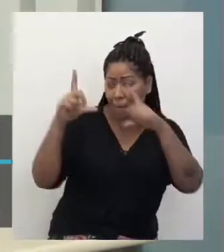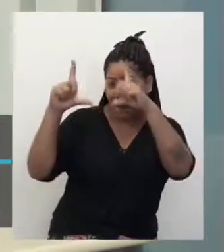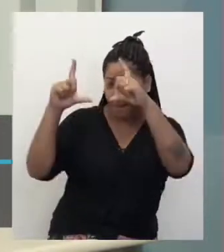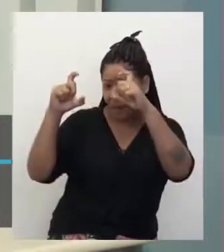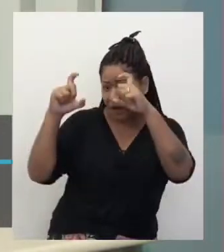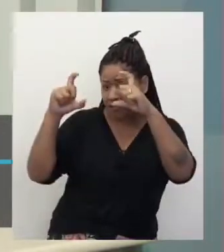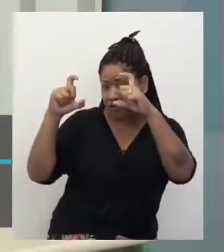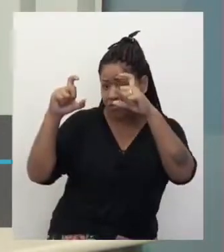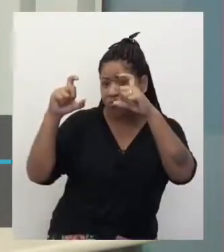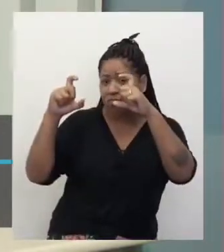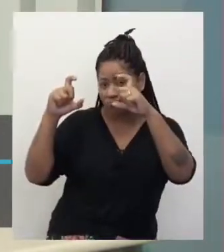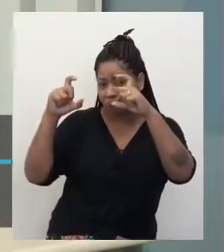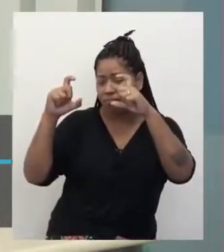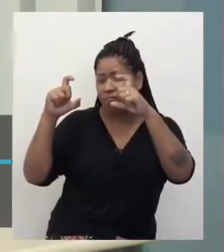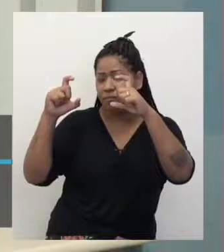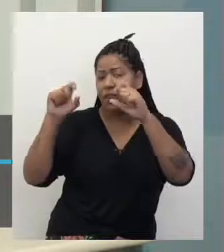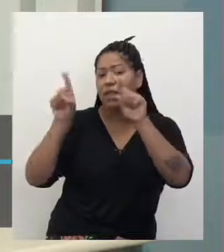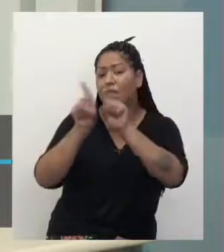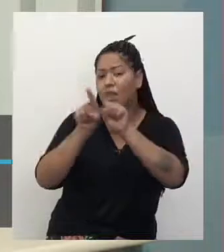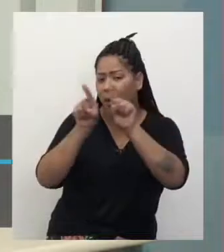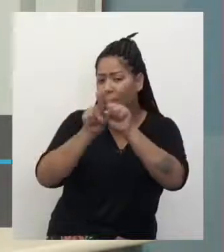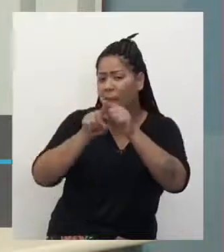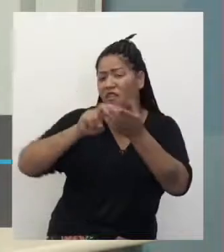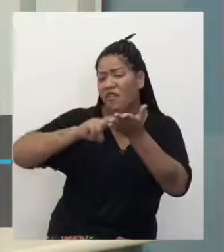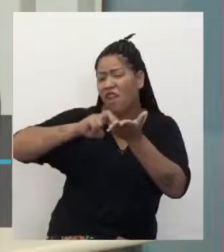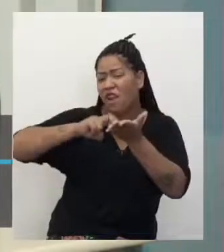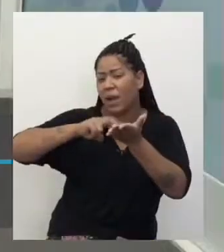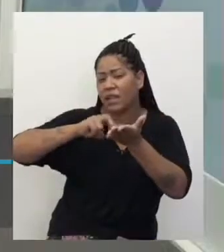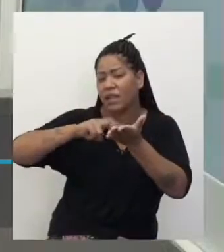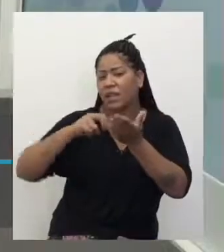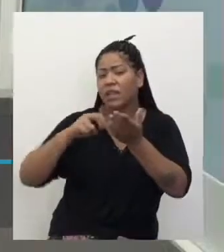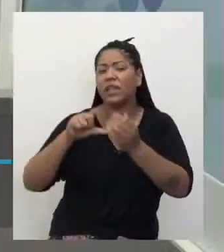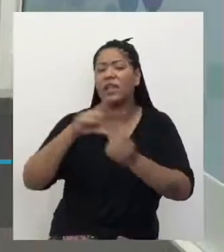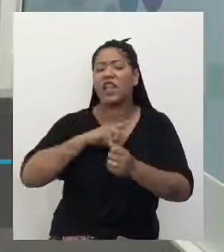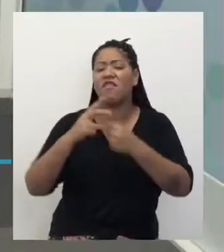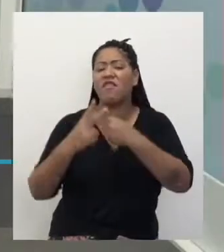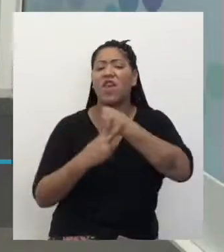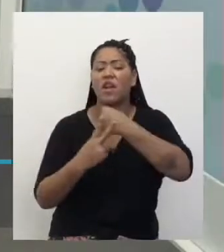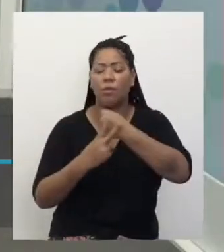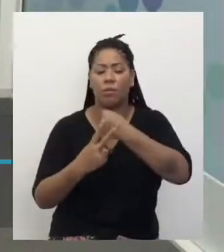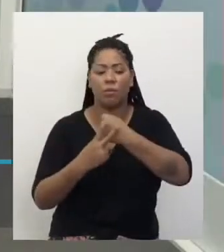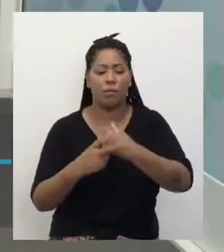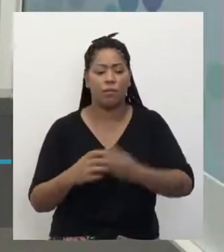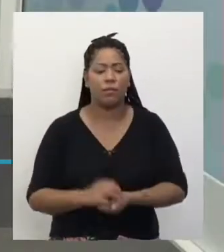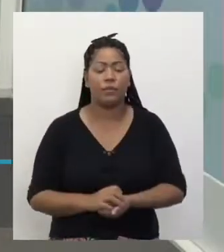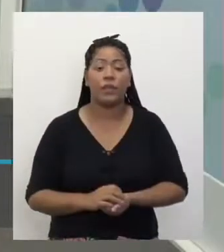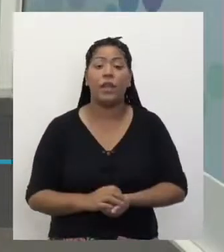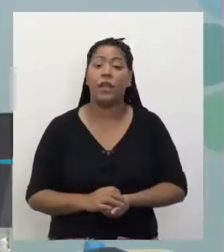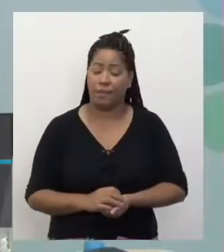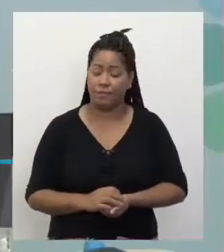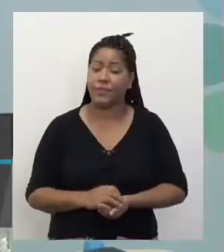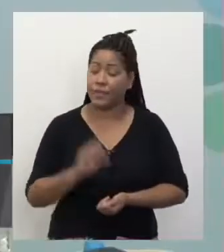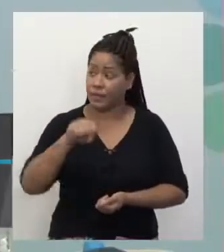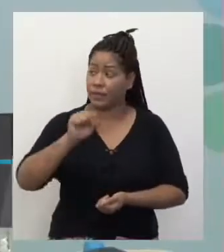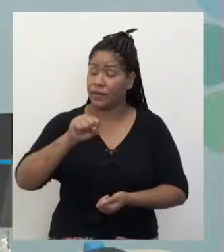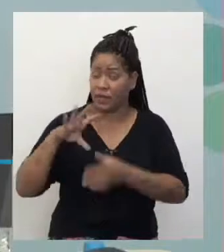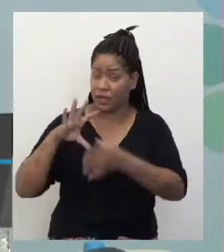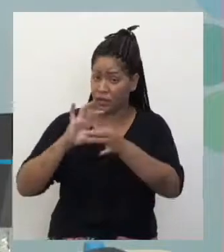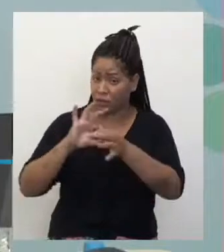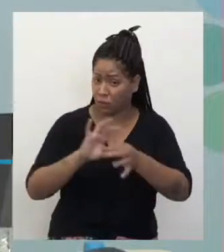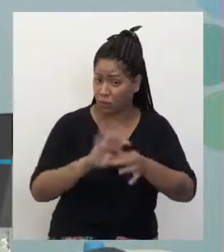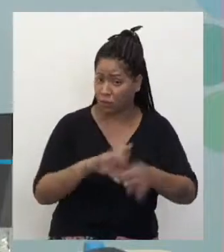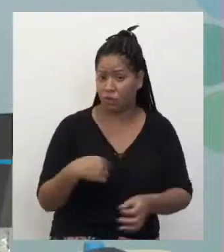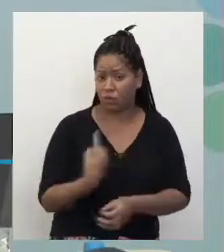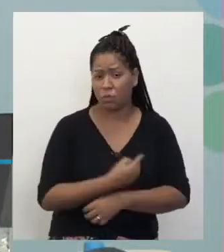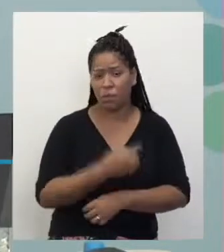leitura realmente, né, verbalizada ali nesse contexto. Sim, pensando nos contextos, né, é interessante a gente pensar, né, quando a gente fala